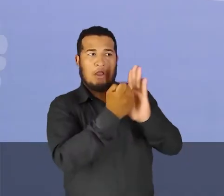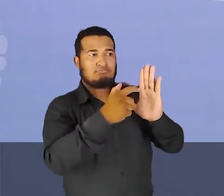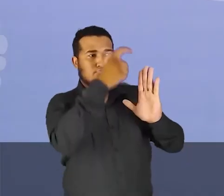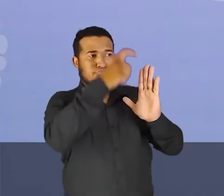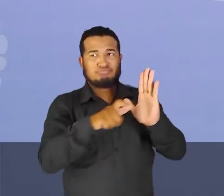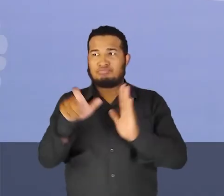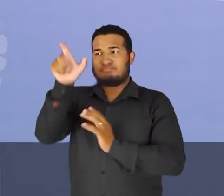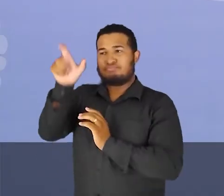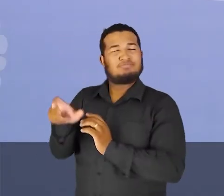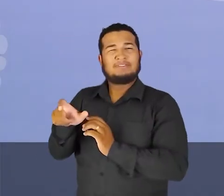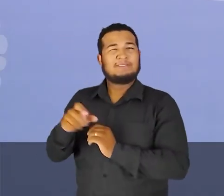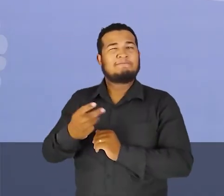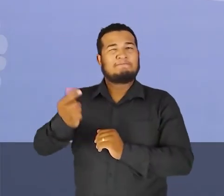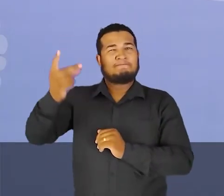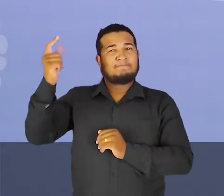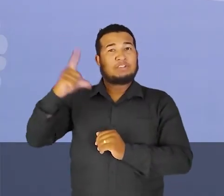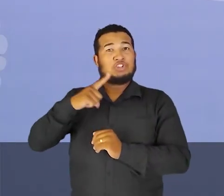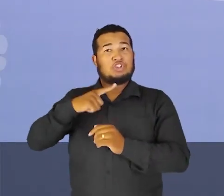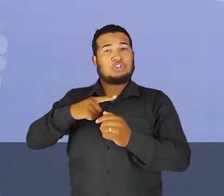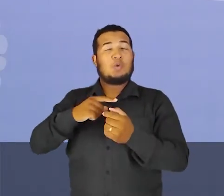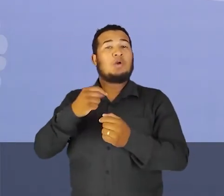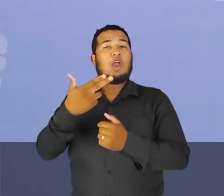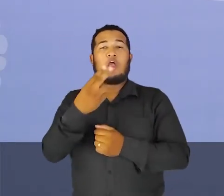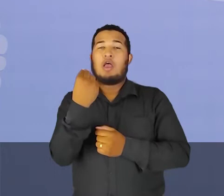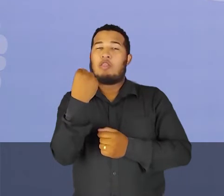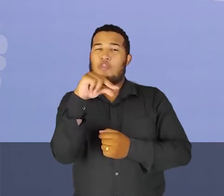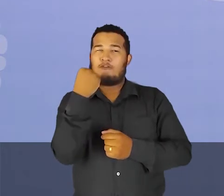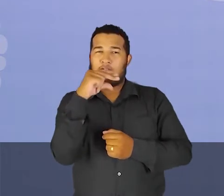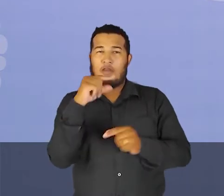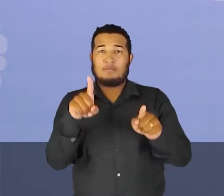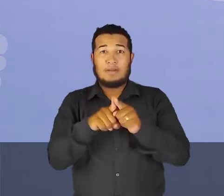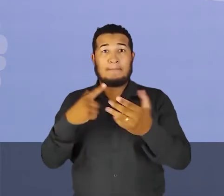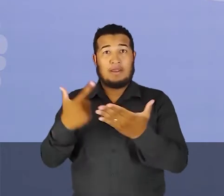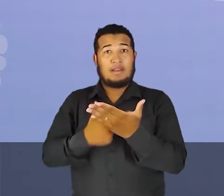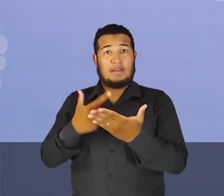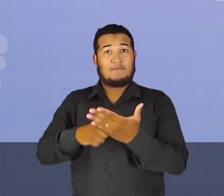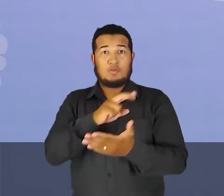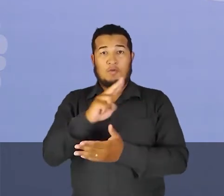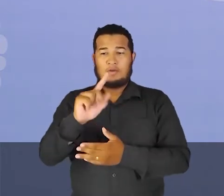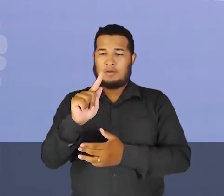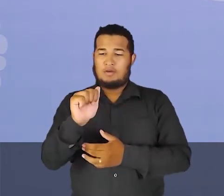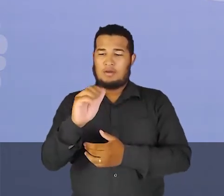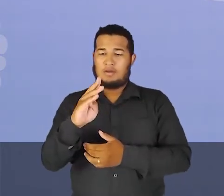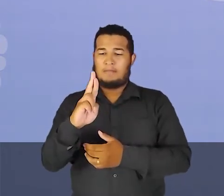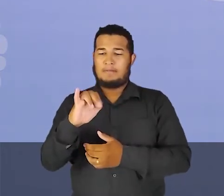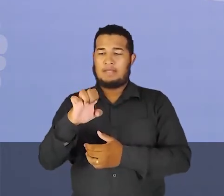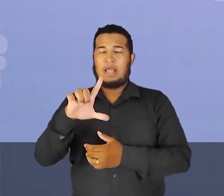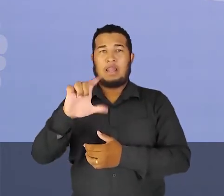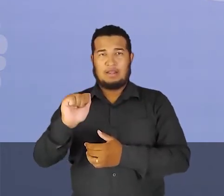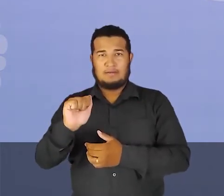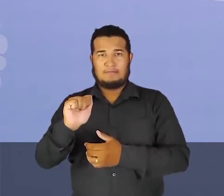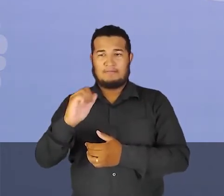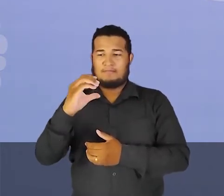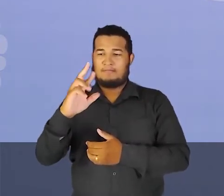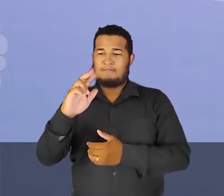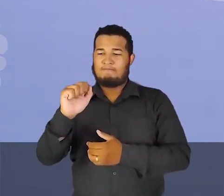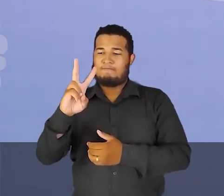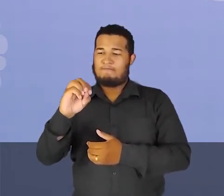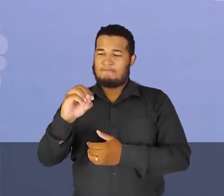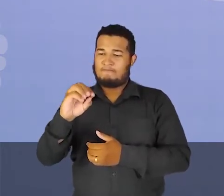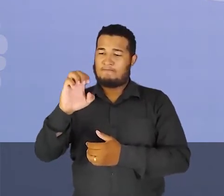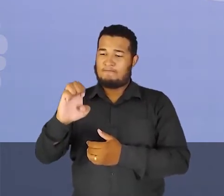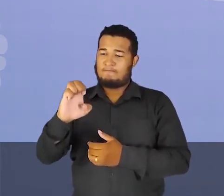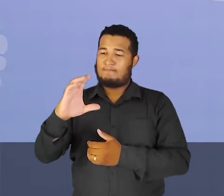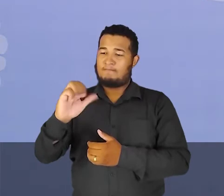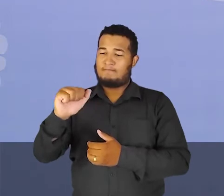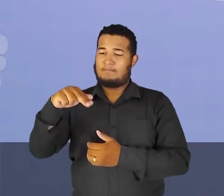estereótipos. Antigamente tinha uma novela, né, e um livro, né, baseado num livro chamado Gabriela, Cravo e Canela, e aí muita gente falava